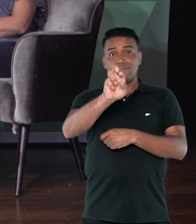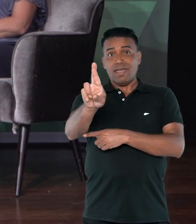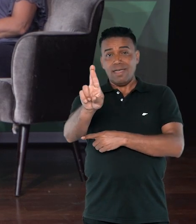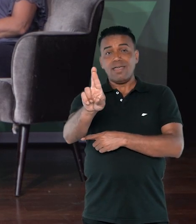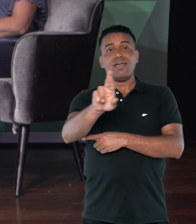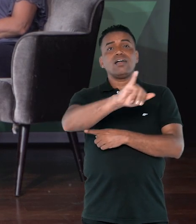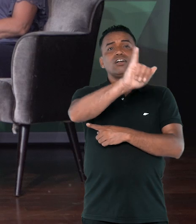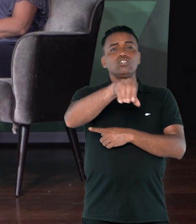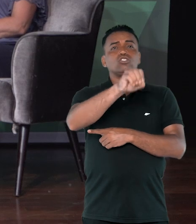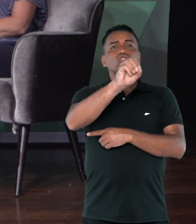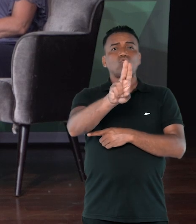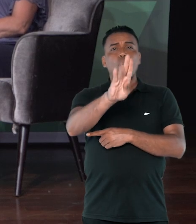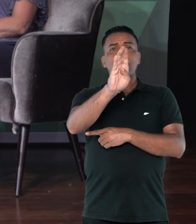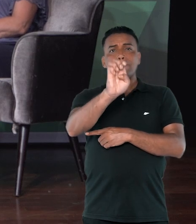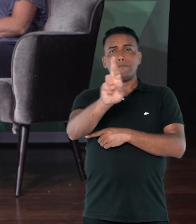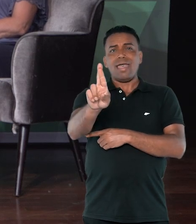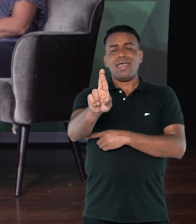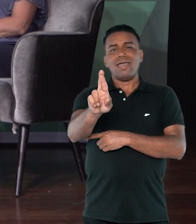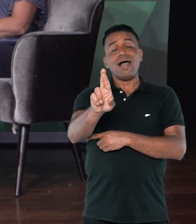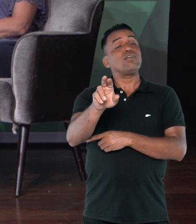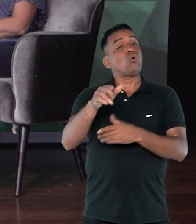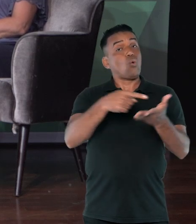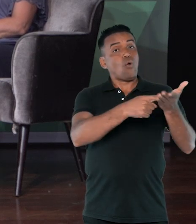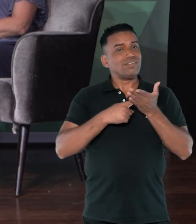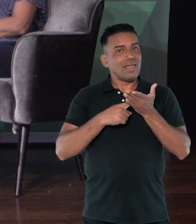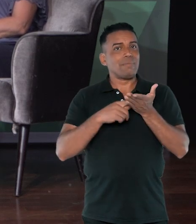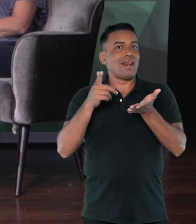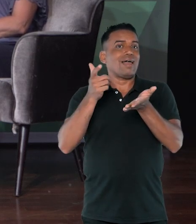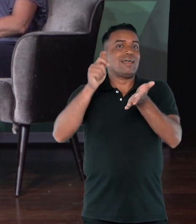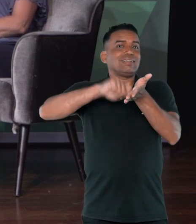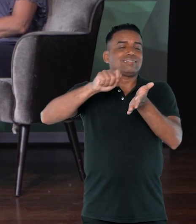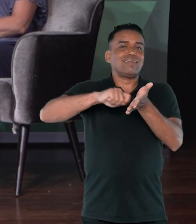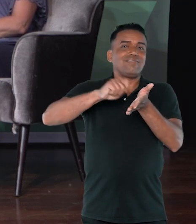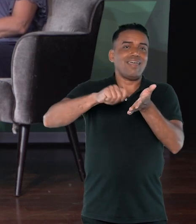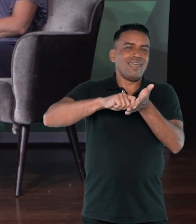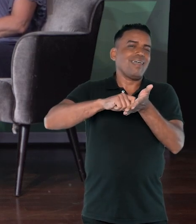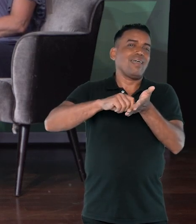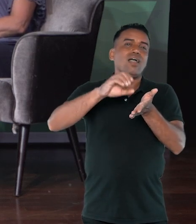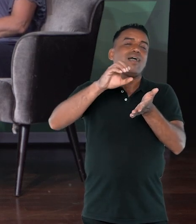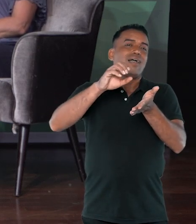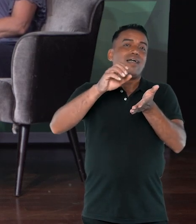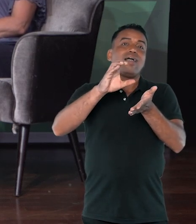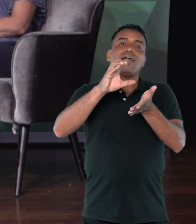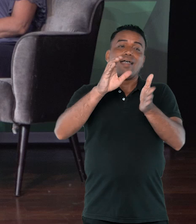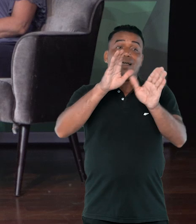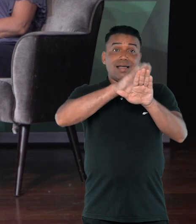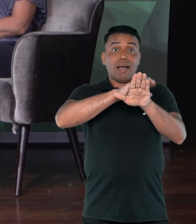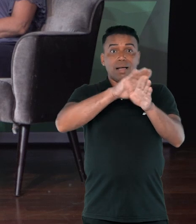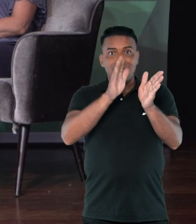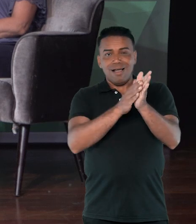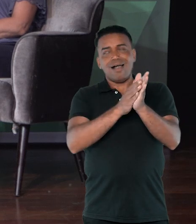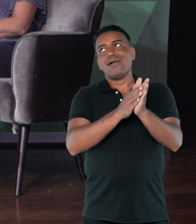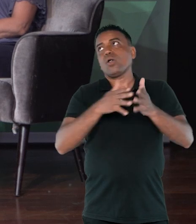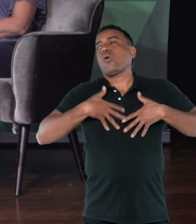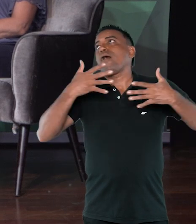pneumologista, médica, cuida de mim, cuida da minha família. E escritora também, né? Tinha acabado